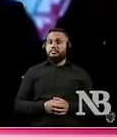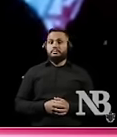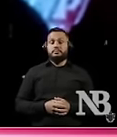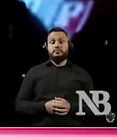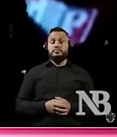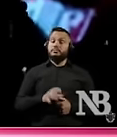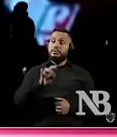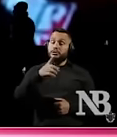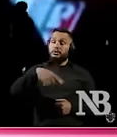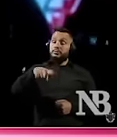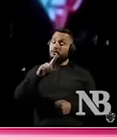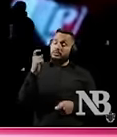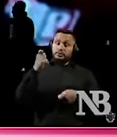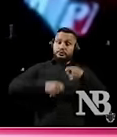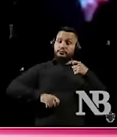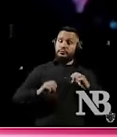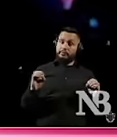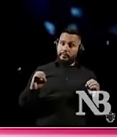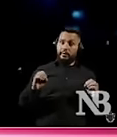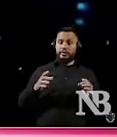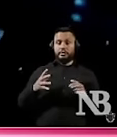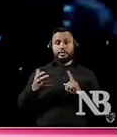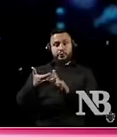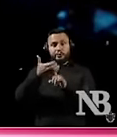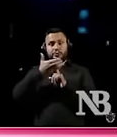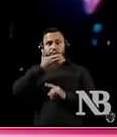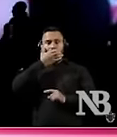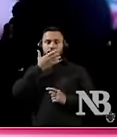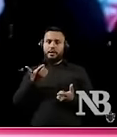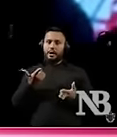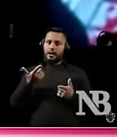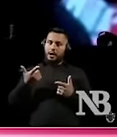Não estuprar, não sequestrar, não praticar.